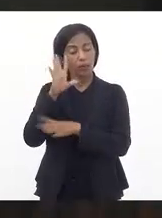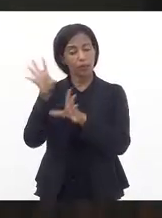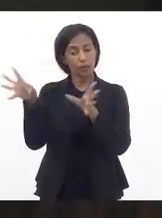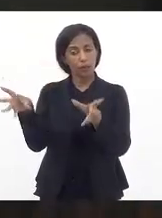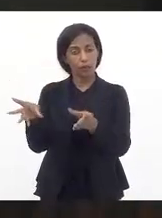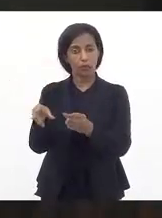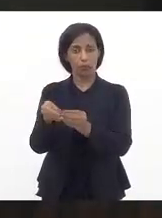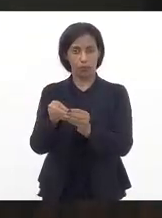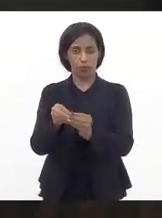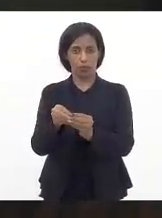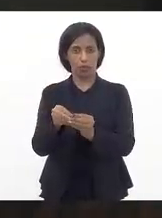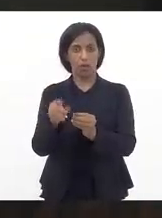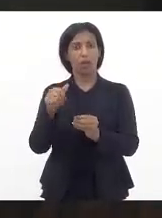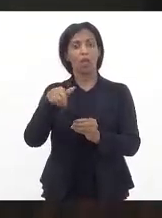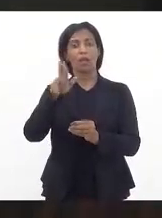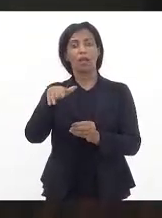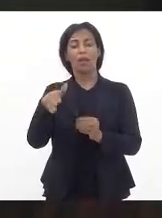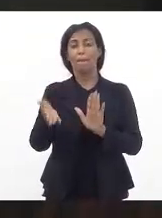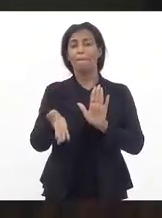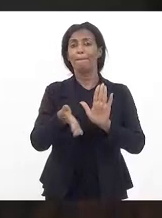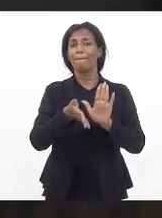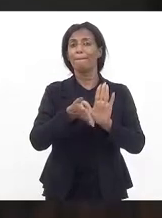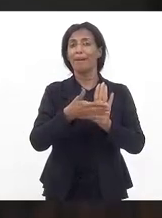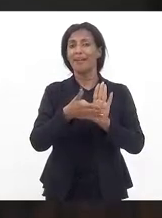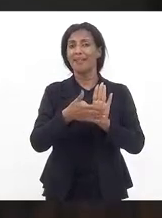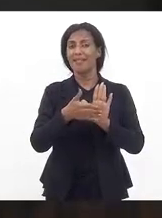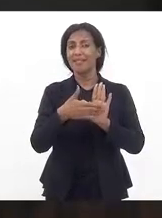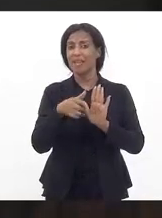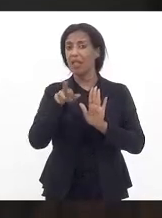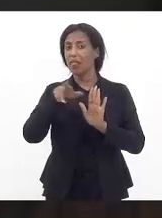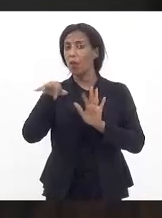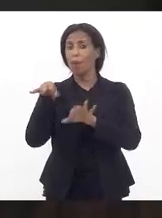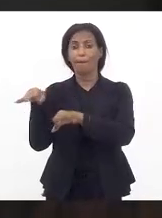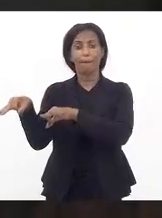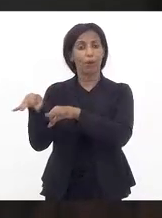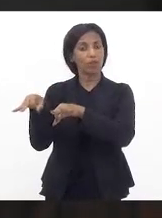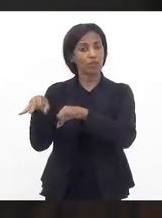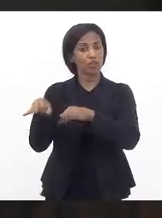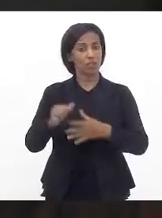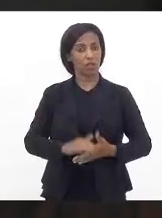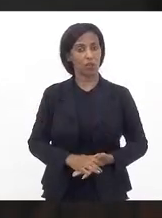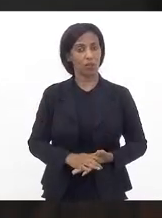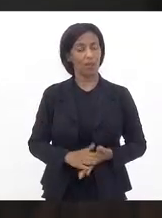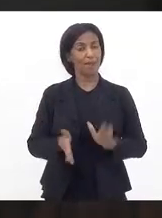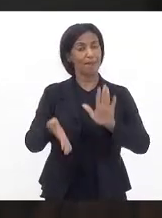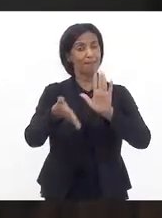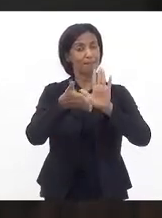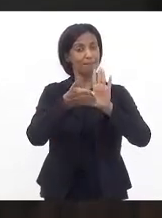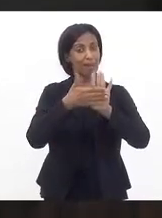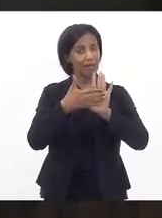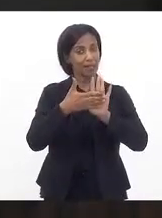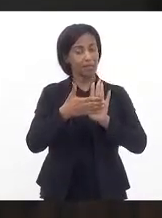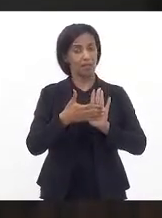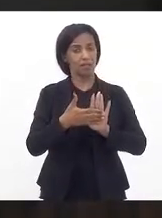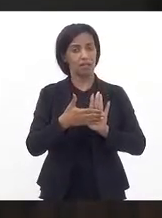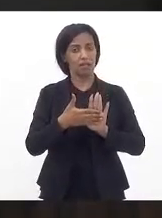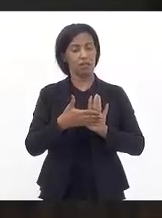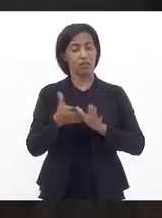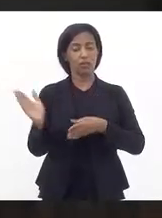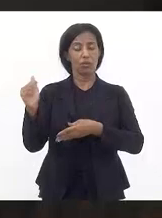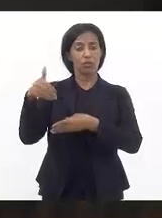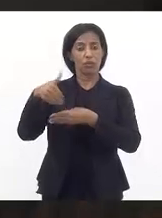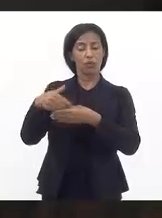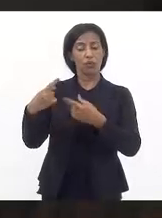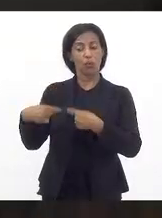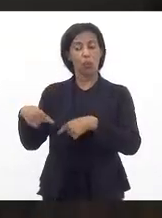concluir aqui ele está voltando o parecer não está voltando o projeto pessoal tá dando parecer apenas no